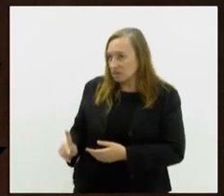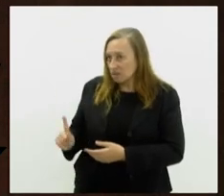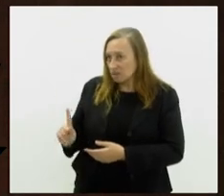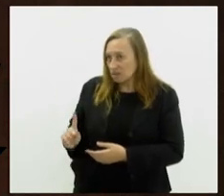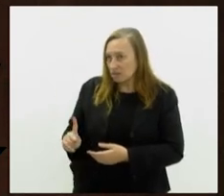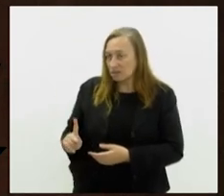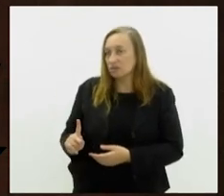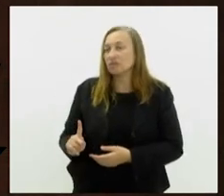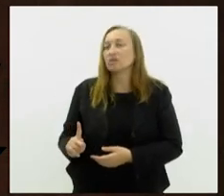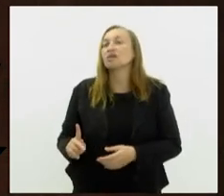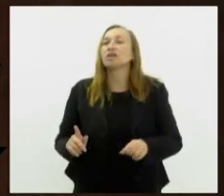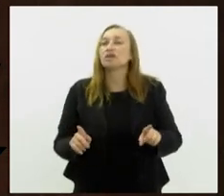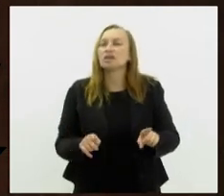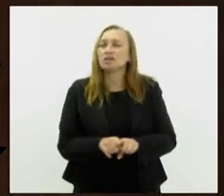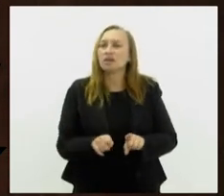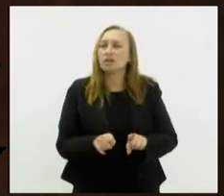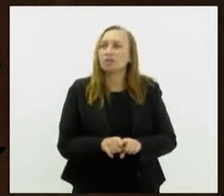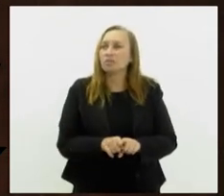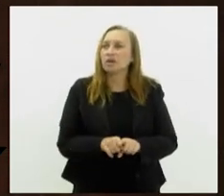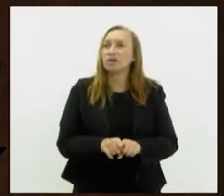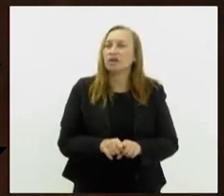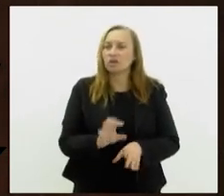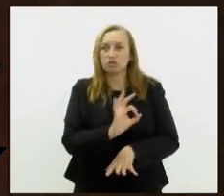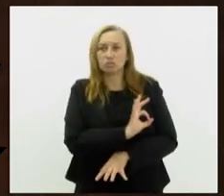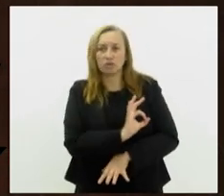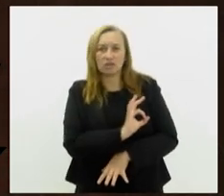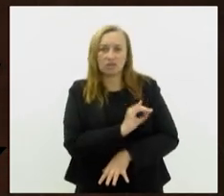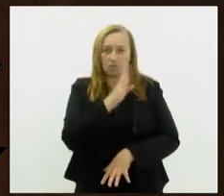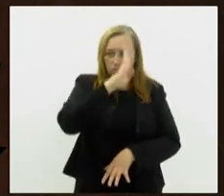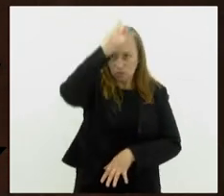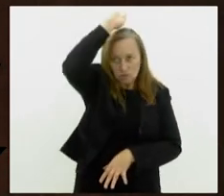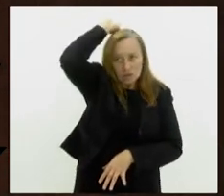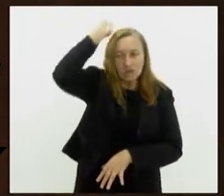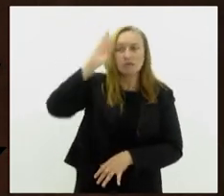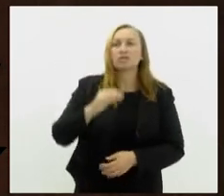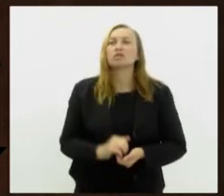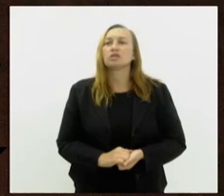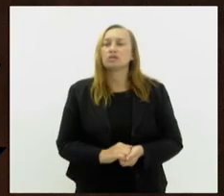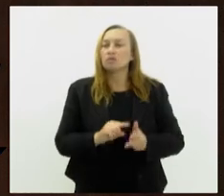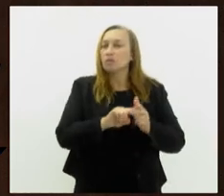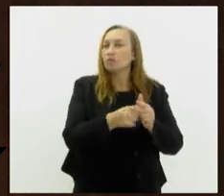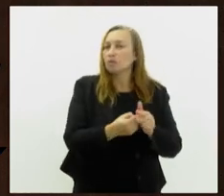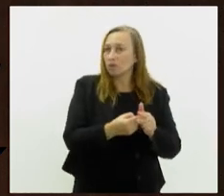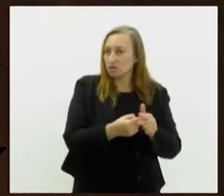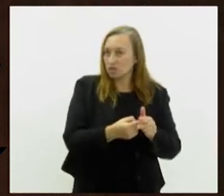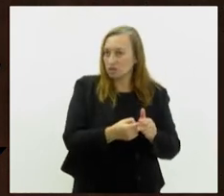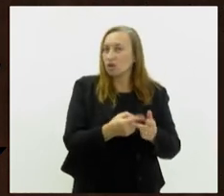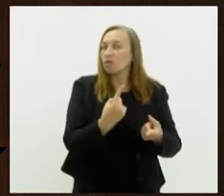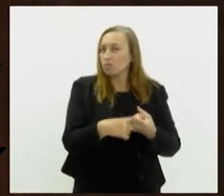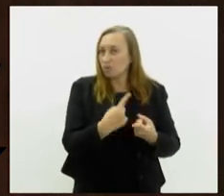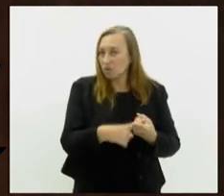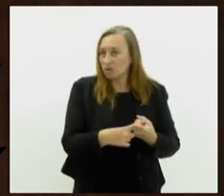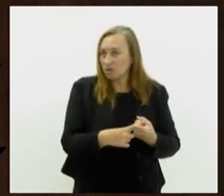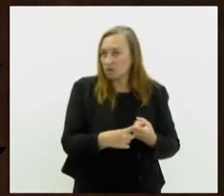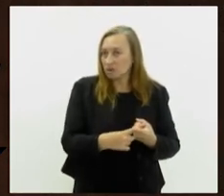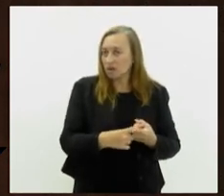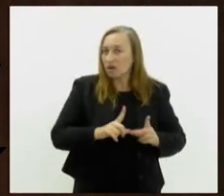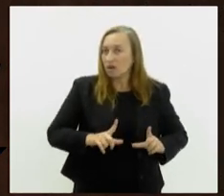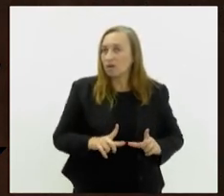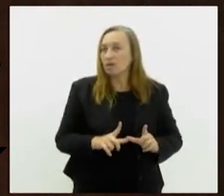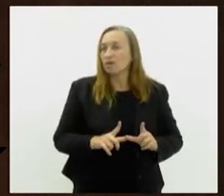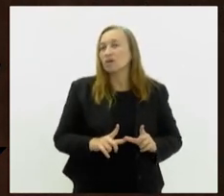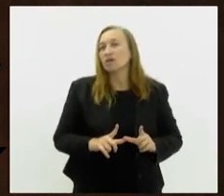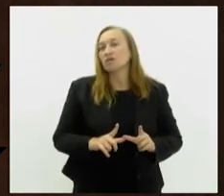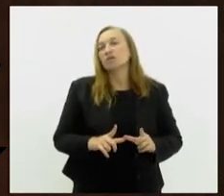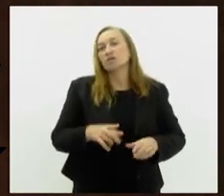veteranos da Polícia Militar e do Corpo do Bombeiro seja corrigida, porque isso é, antes de tudo, uma